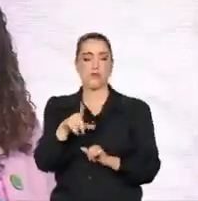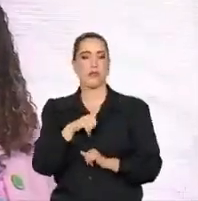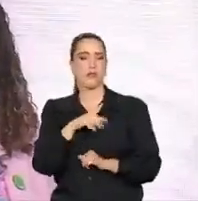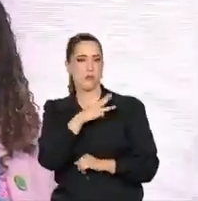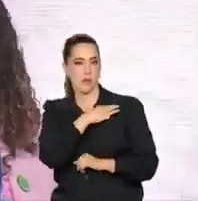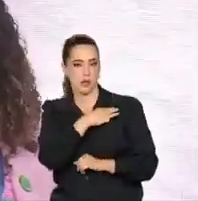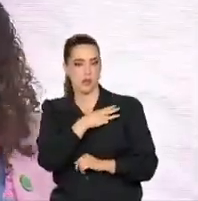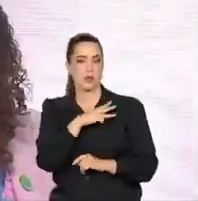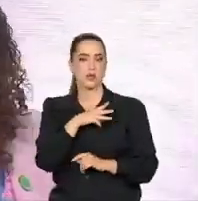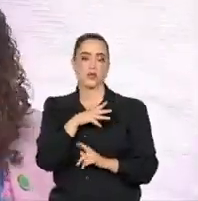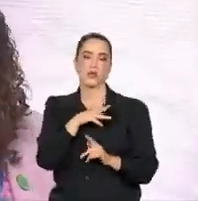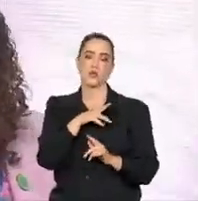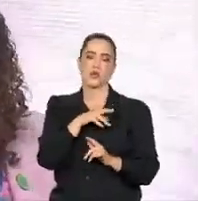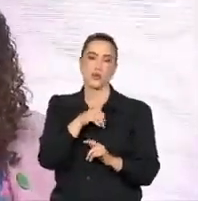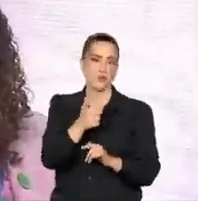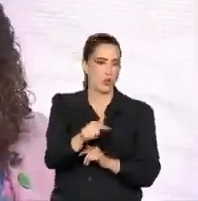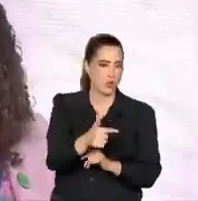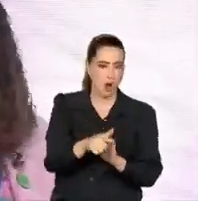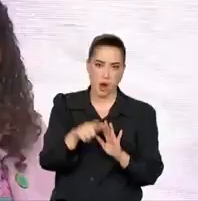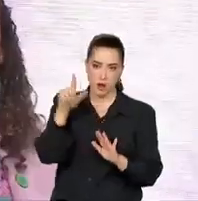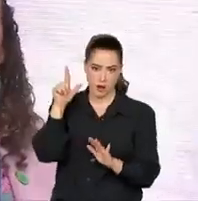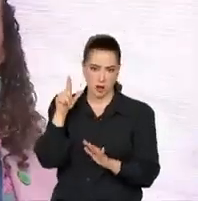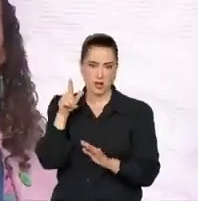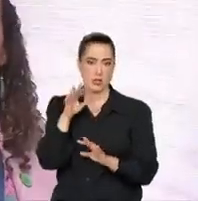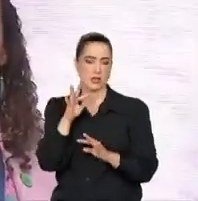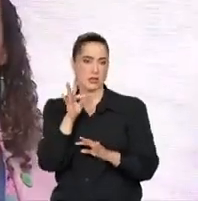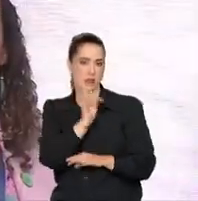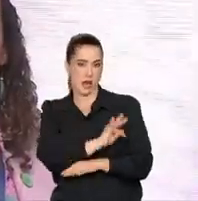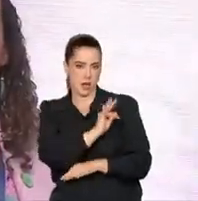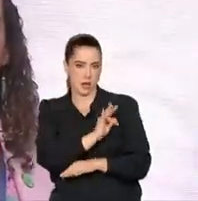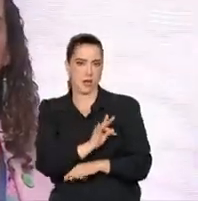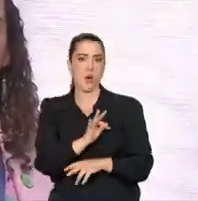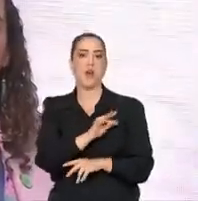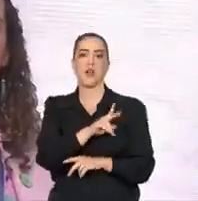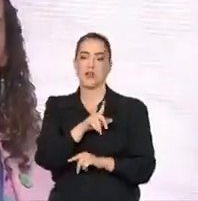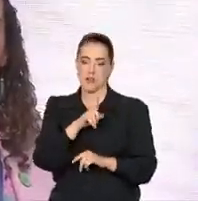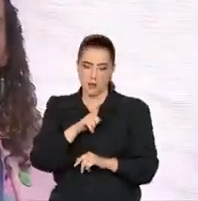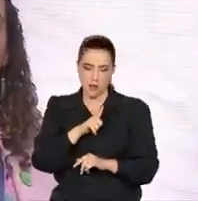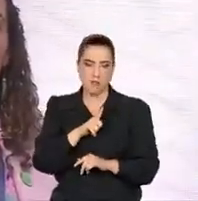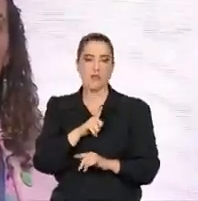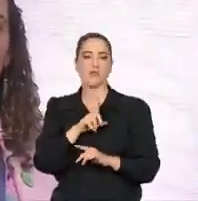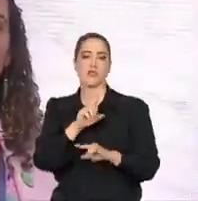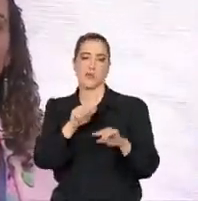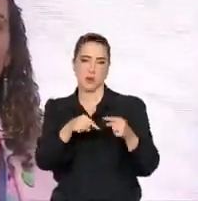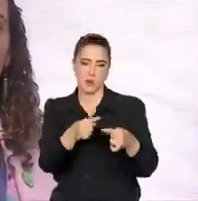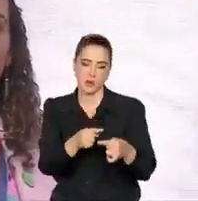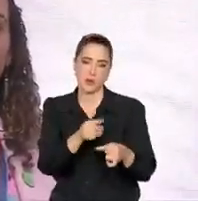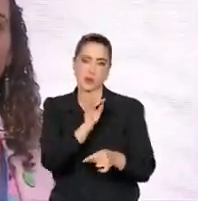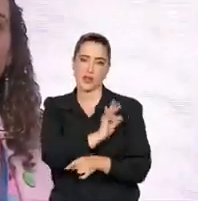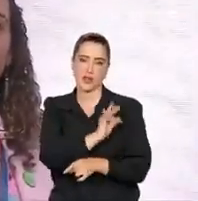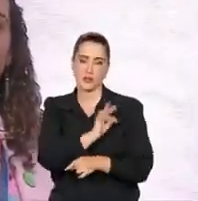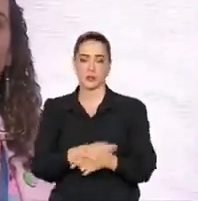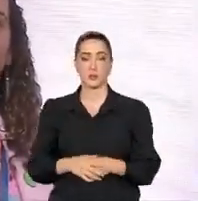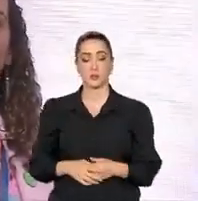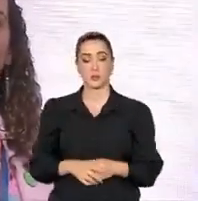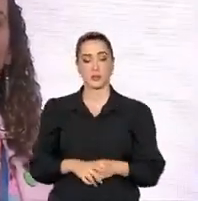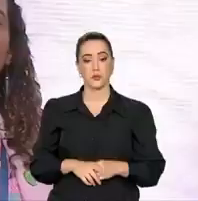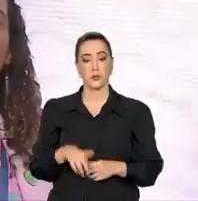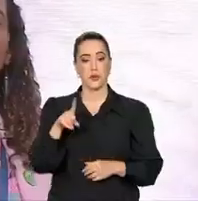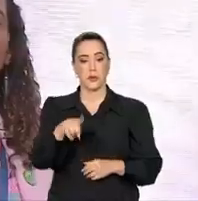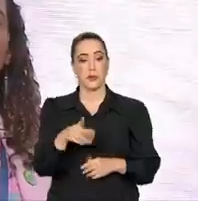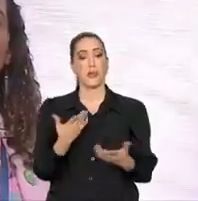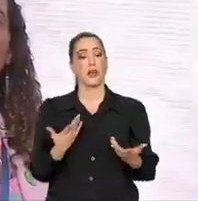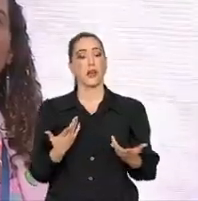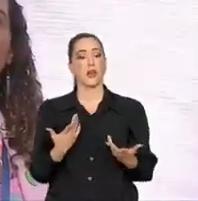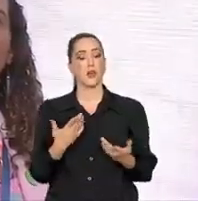não tinha ensino técnico, passou a ter ensino técnico, Passaram os alunos a ter